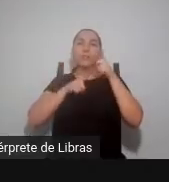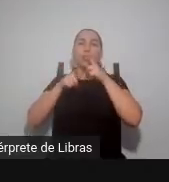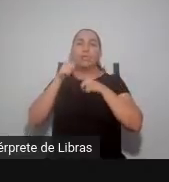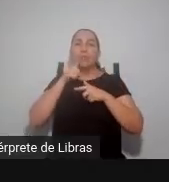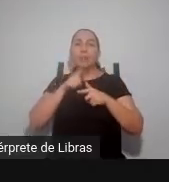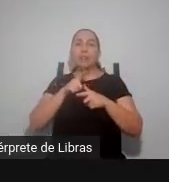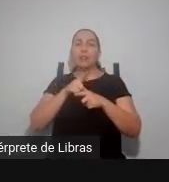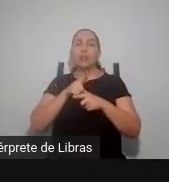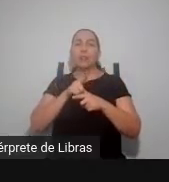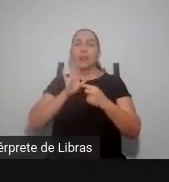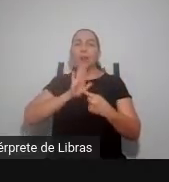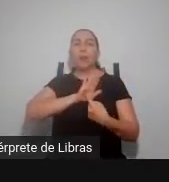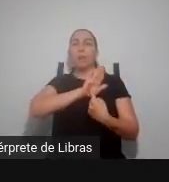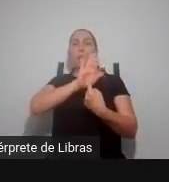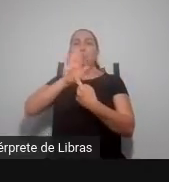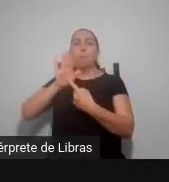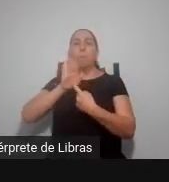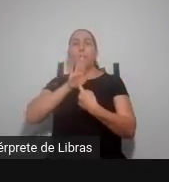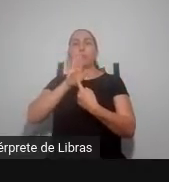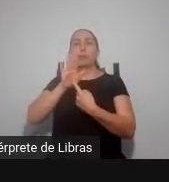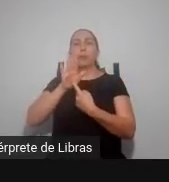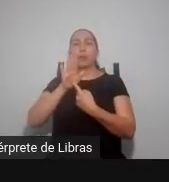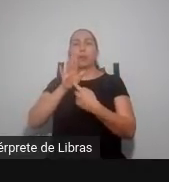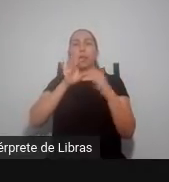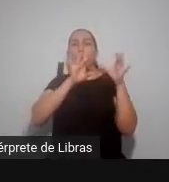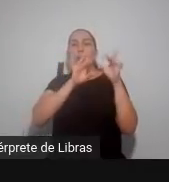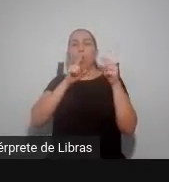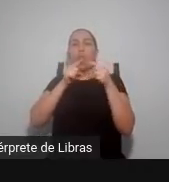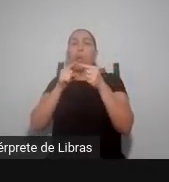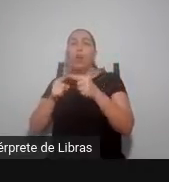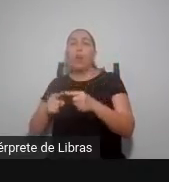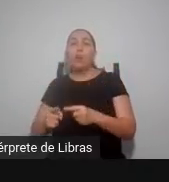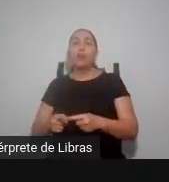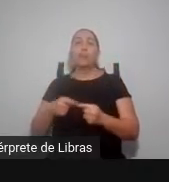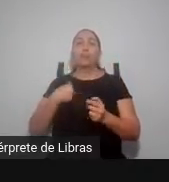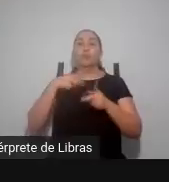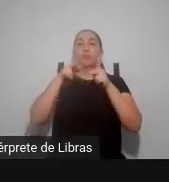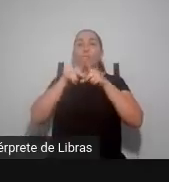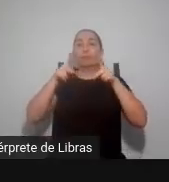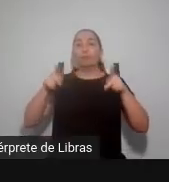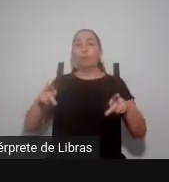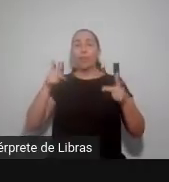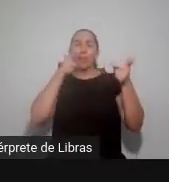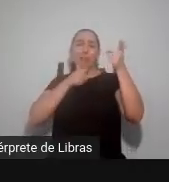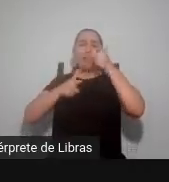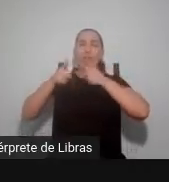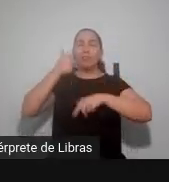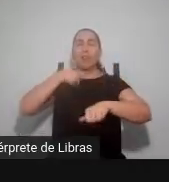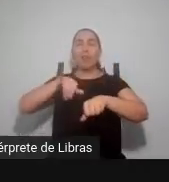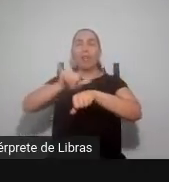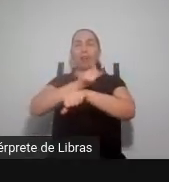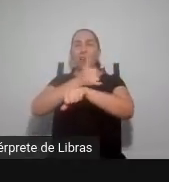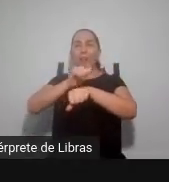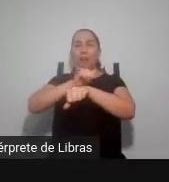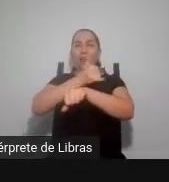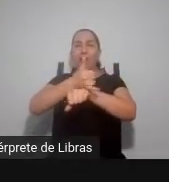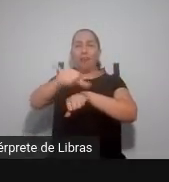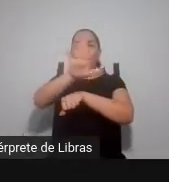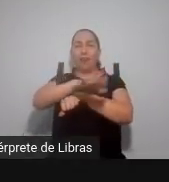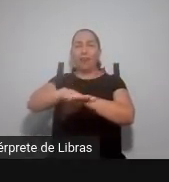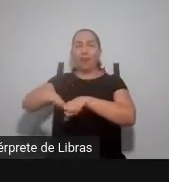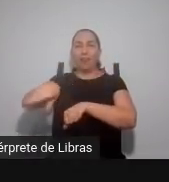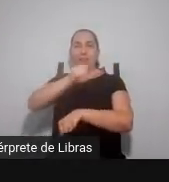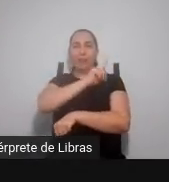você mostrar o tempo inteiro eles em contato com a professora, a gente conseguir pensar estratégias para essas crianças do ensino